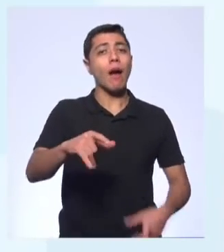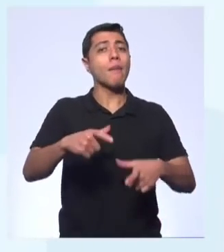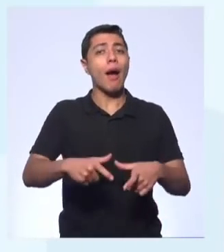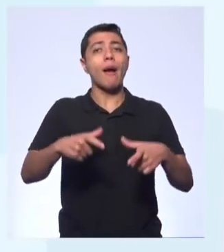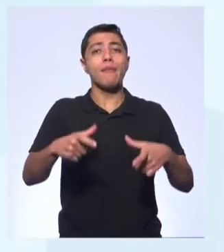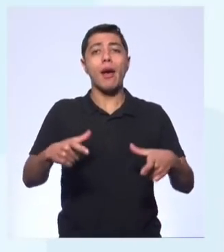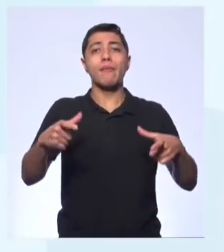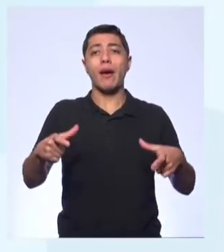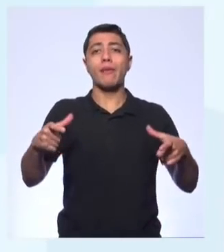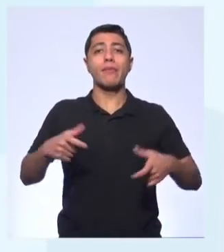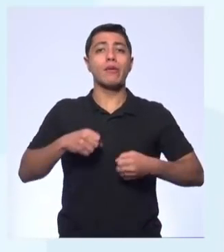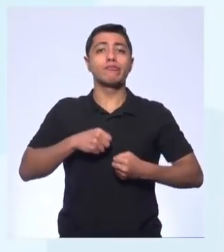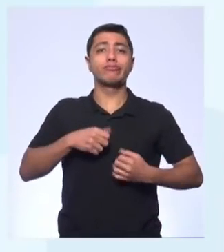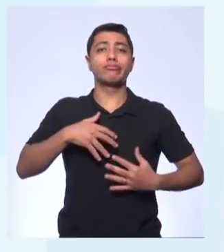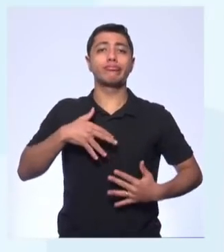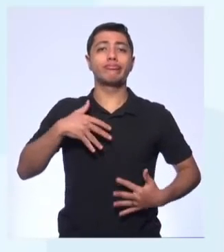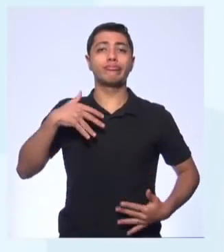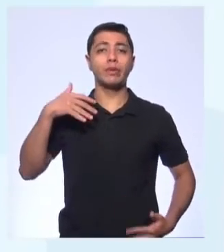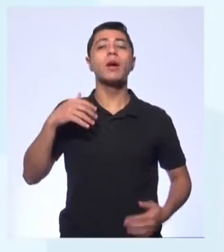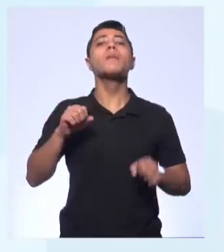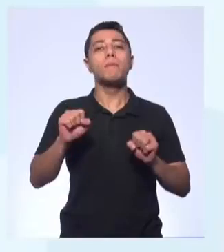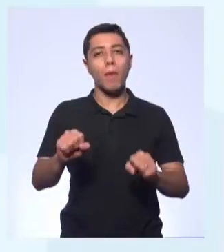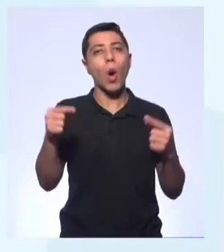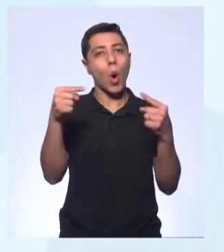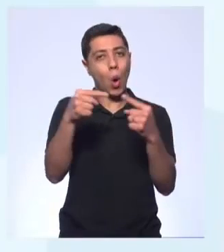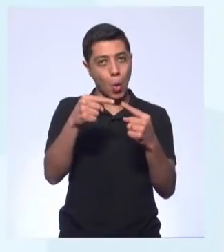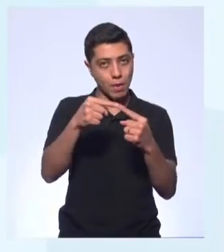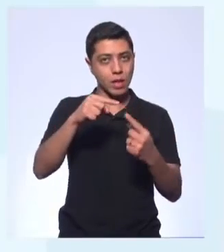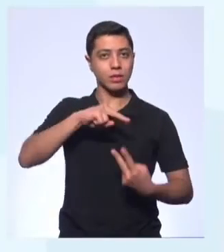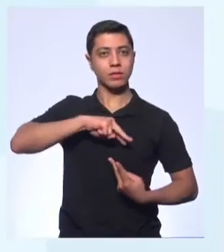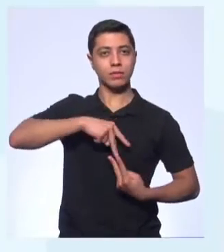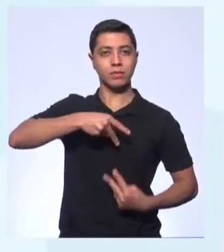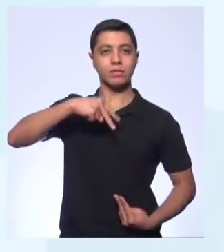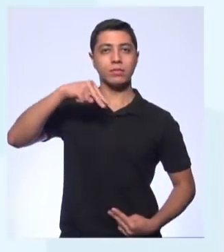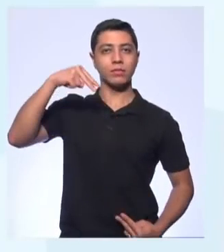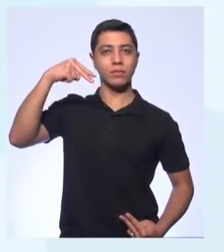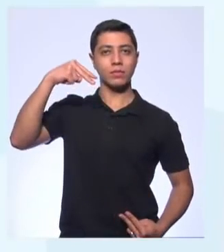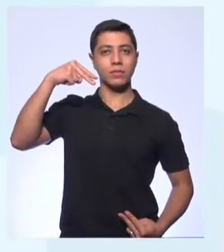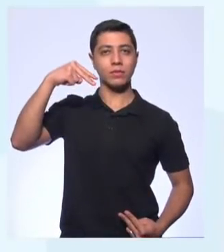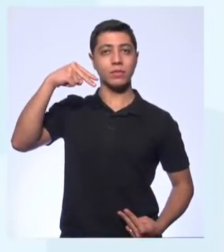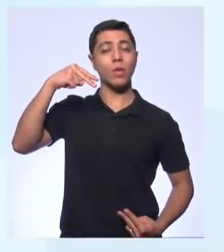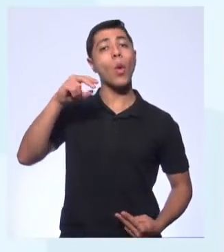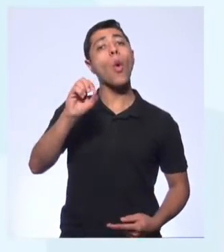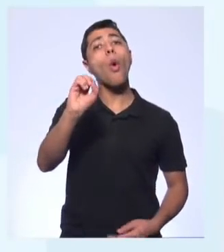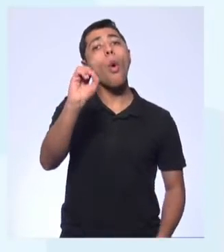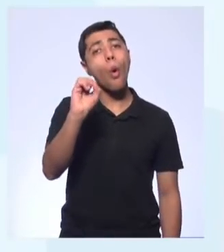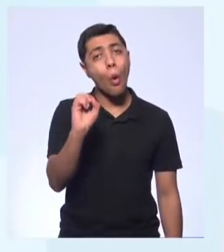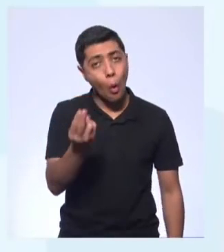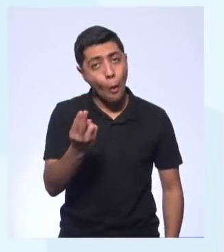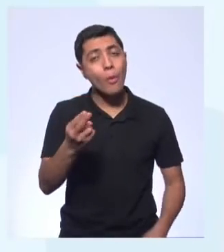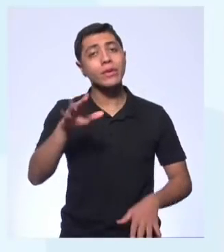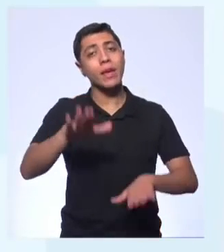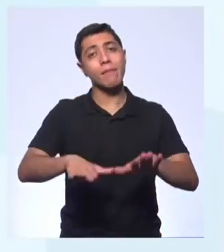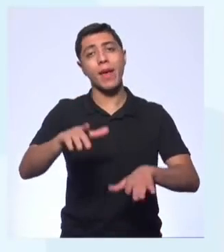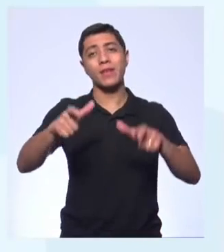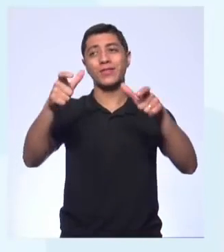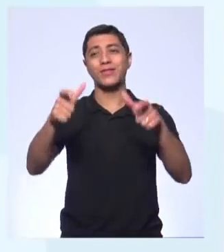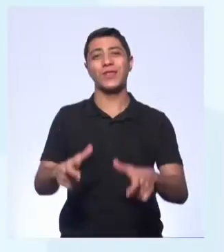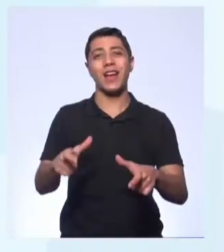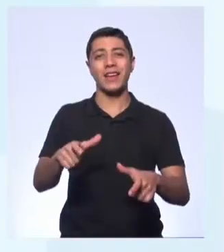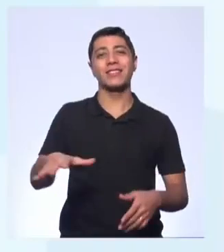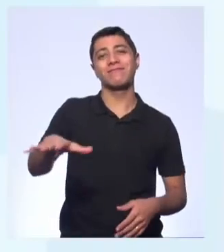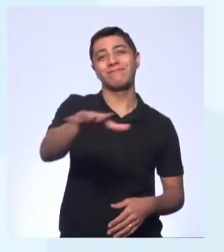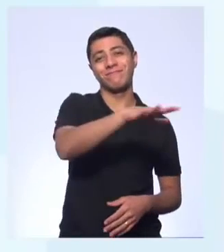podem estar relacionadas a aspectos genéticos, mas muitas vezes relacionada à questão, né, ambiental ali,